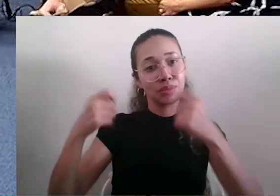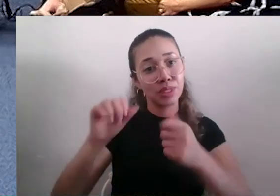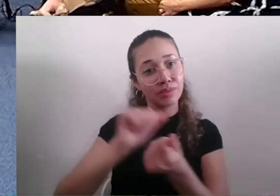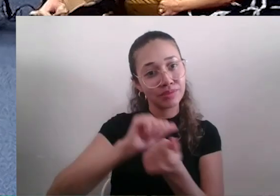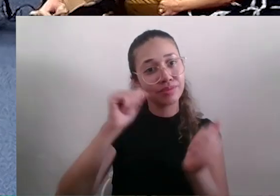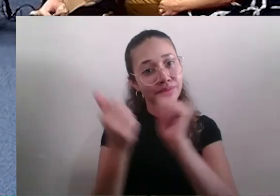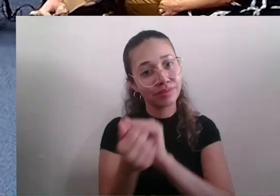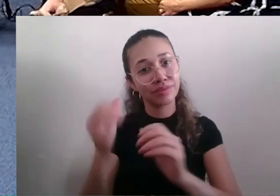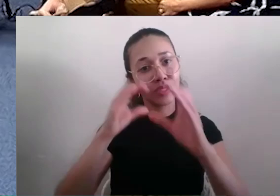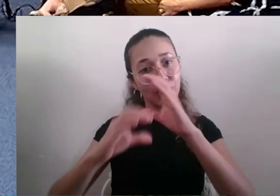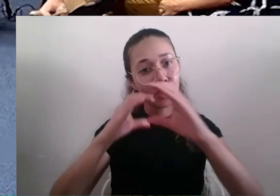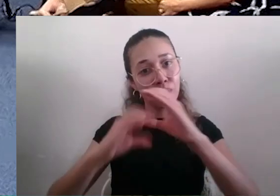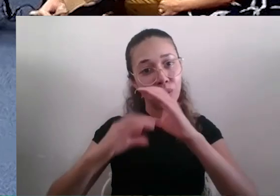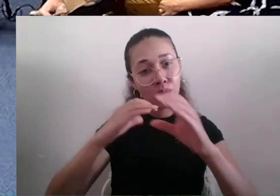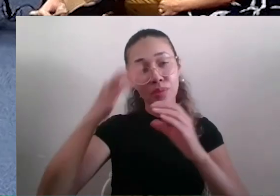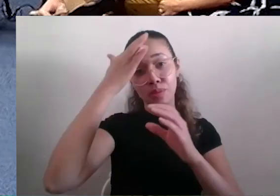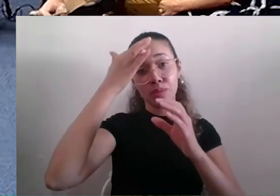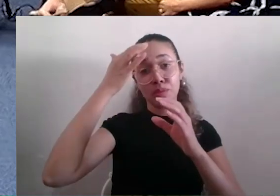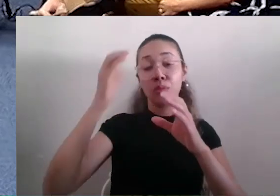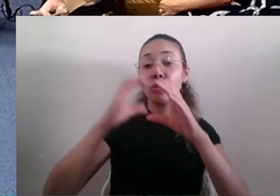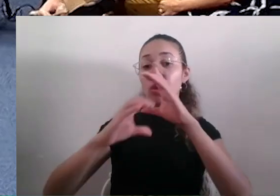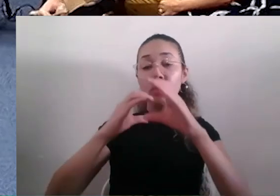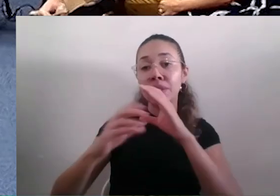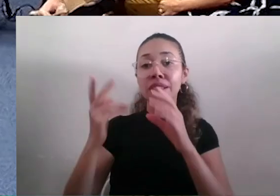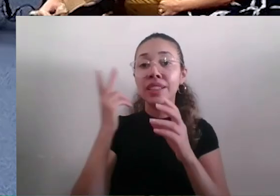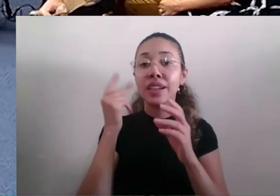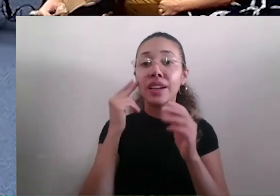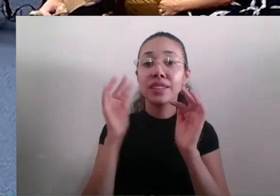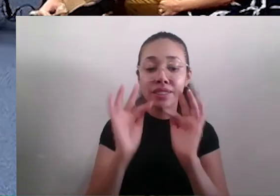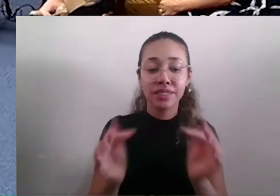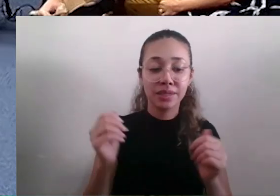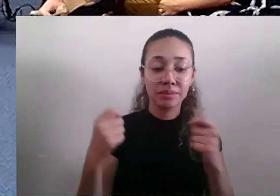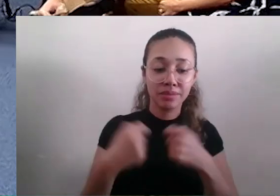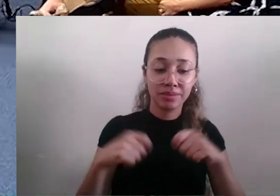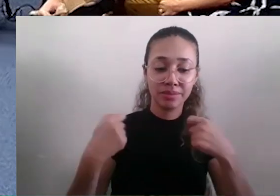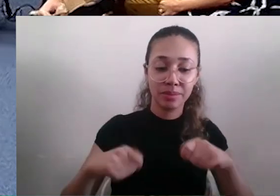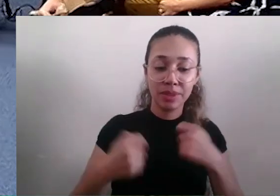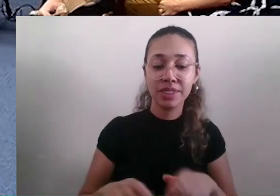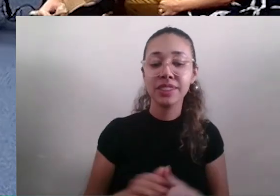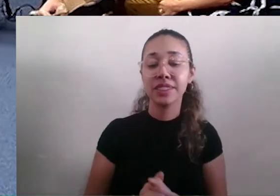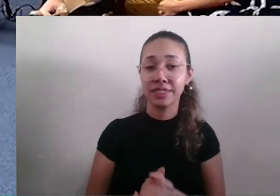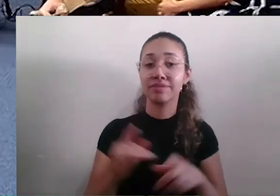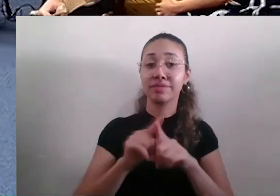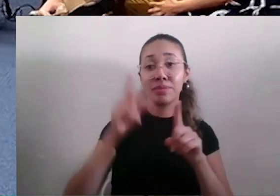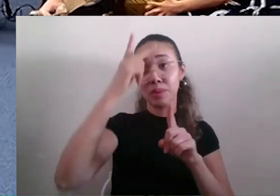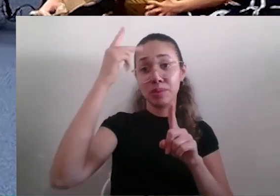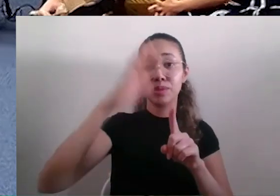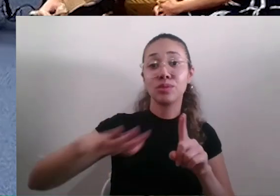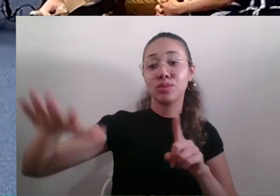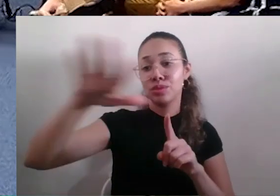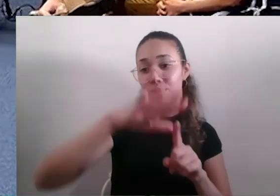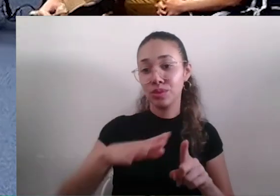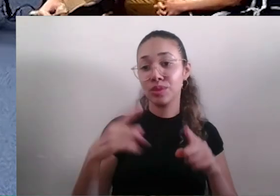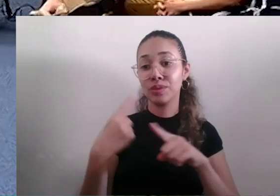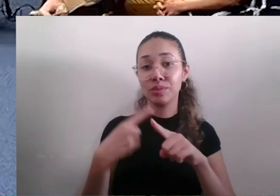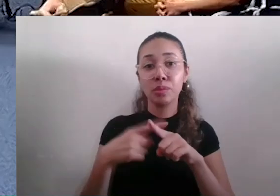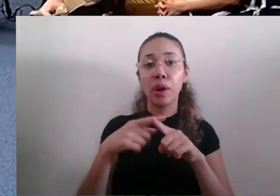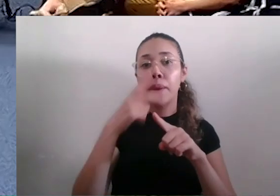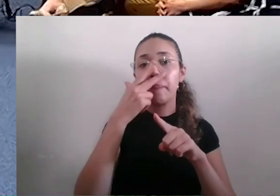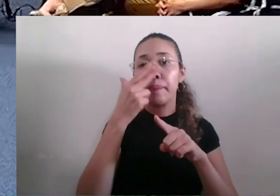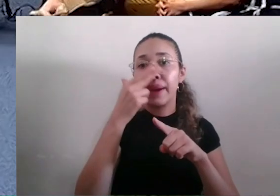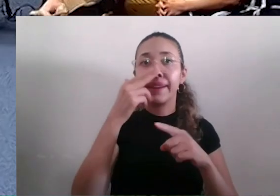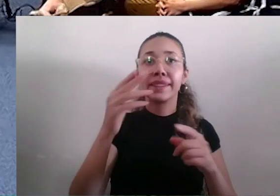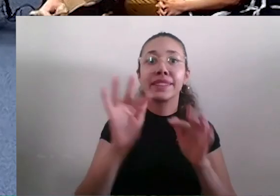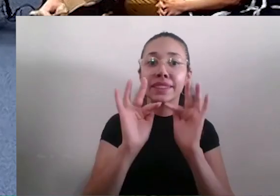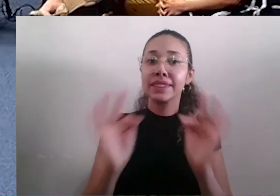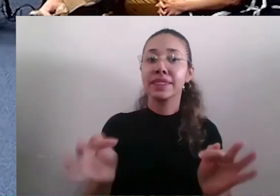comunicar com o ag gente da Imprensa e com o público mais ainda de uma maneira mais aberta sabe e ser